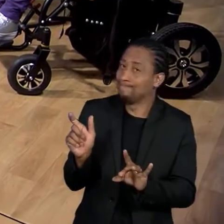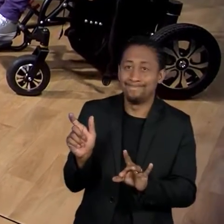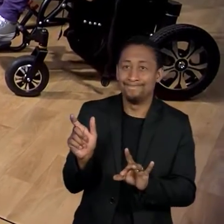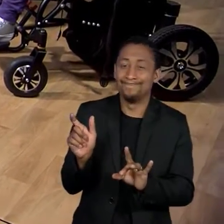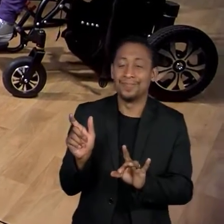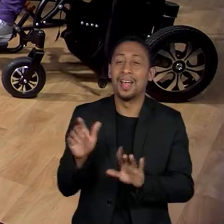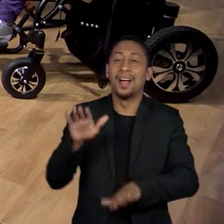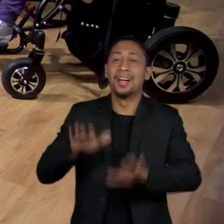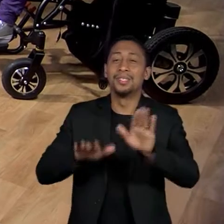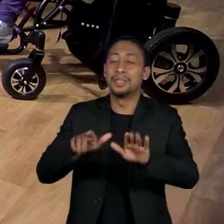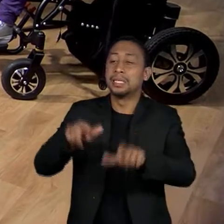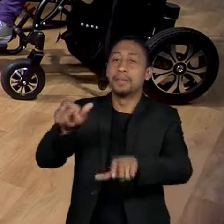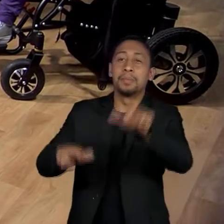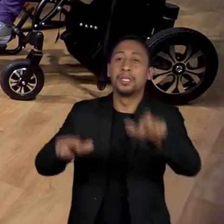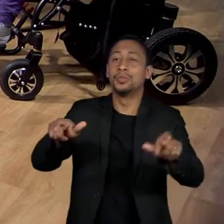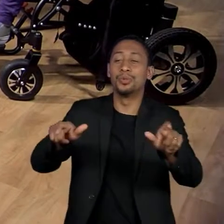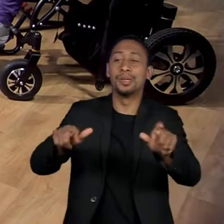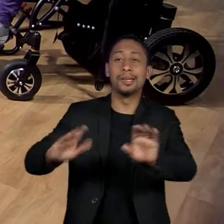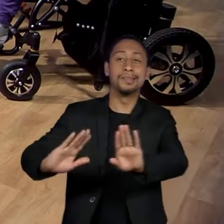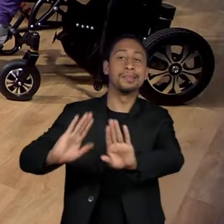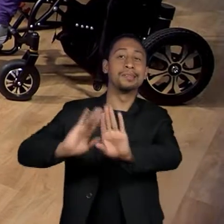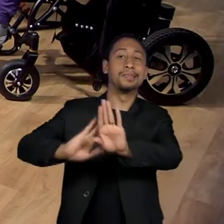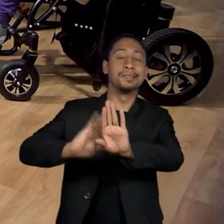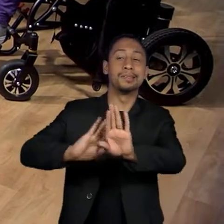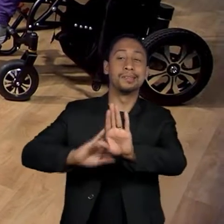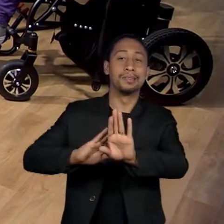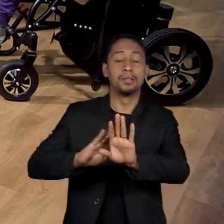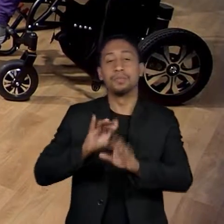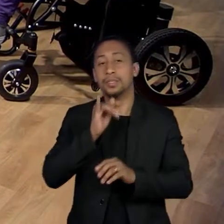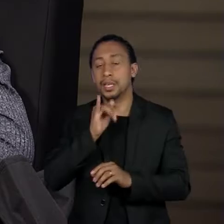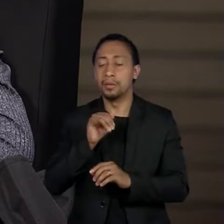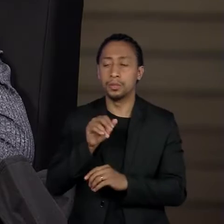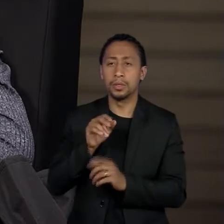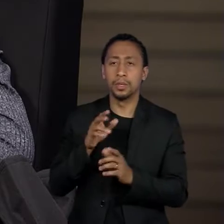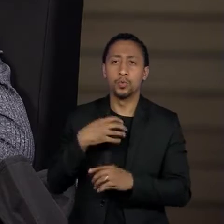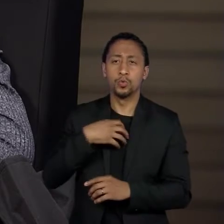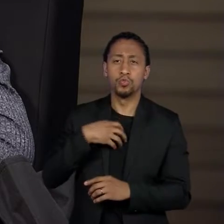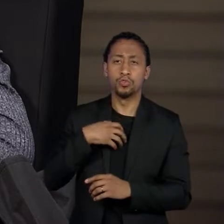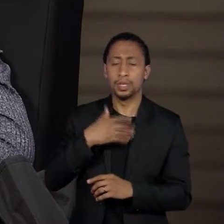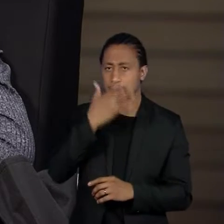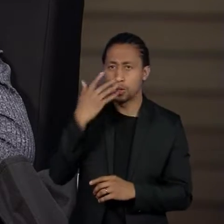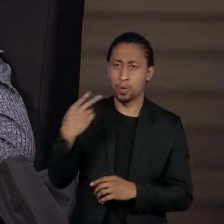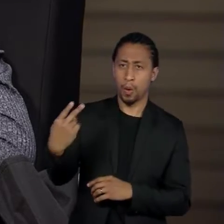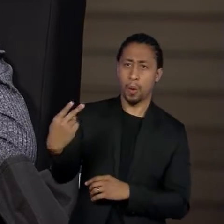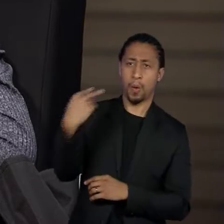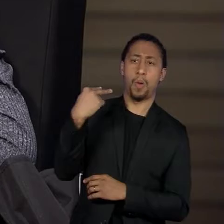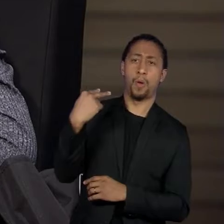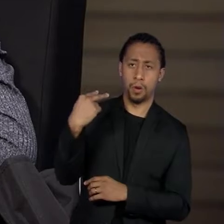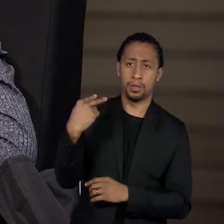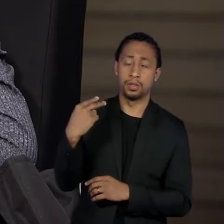minha vivência. Ele é o olhar, ele é a distância que a